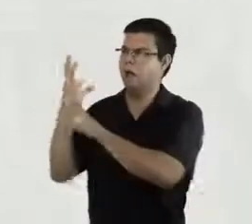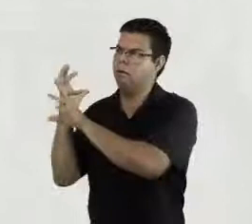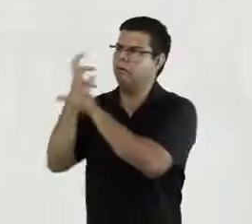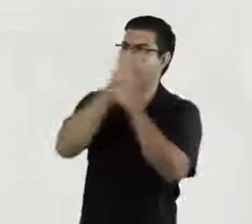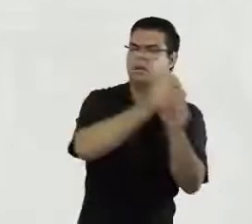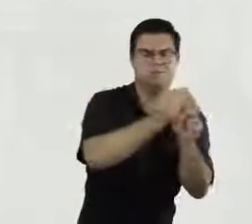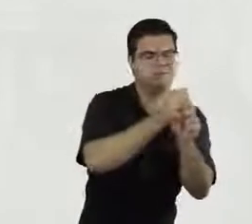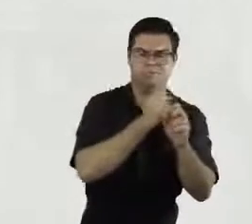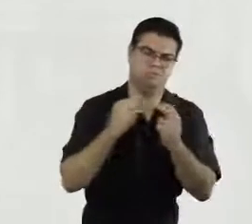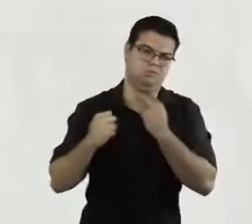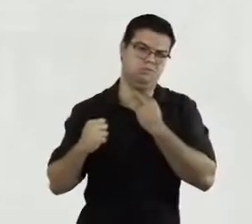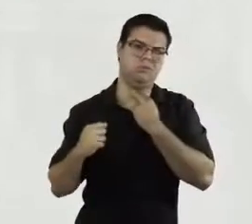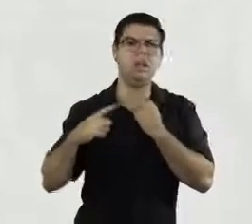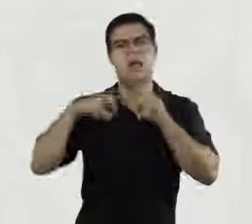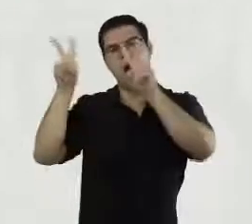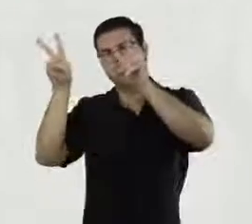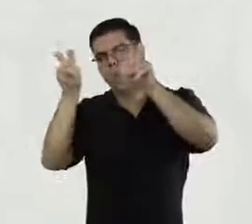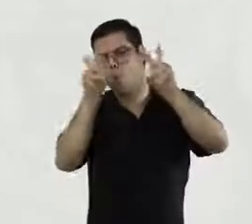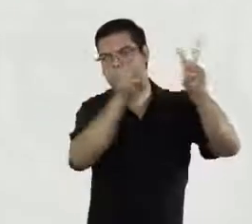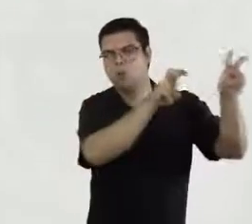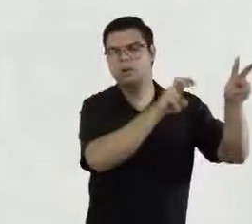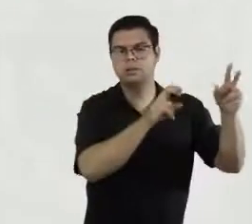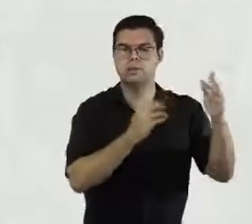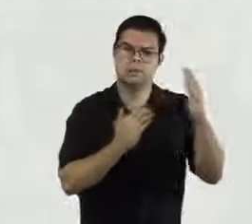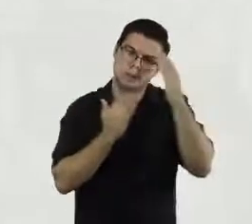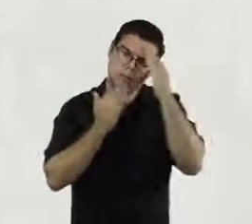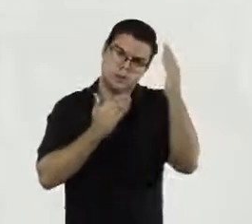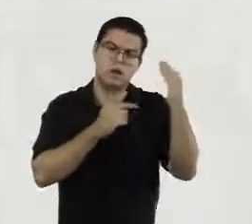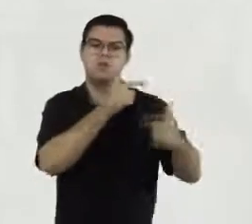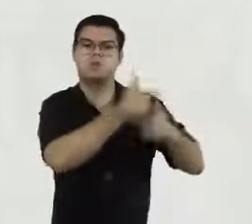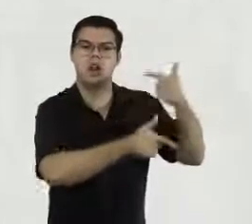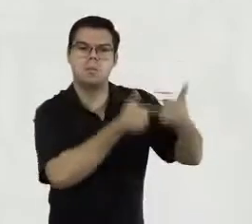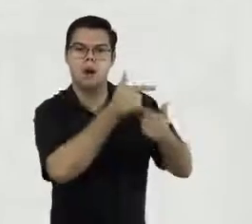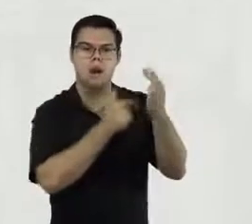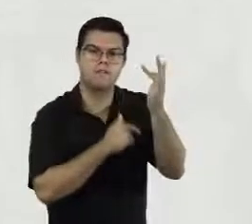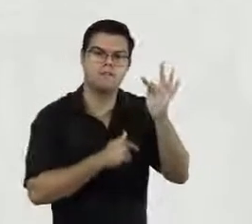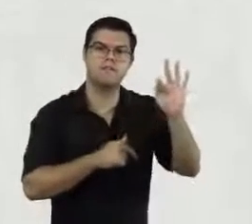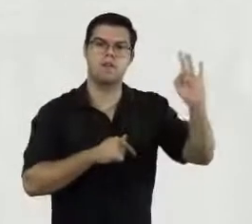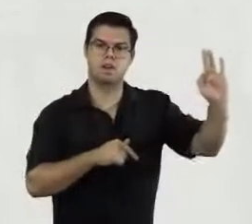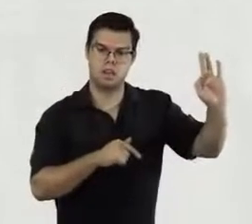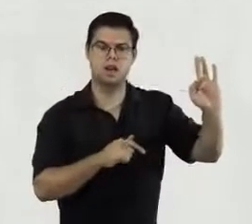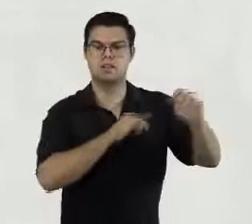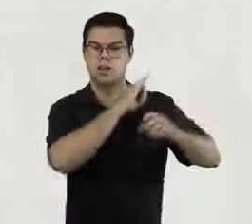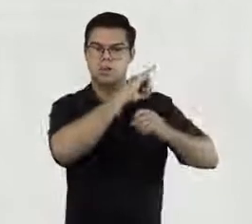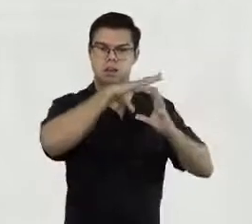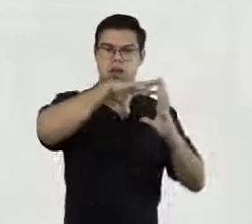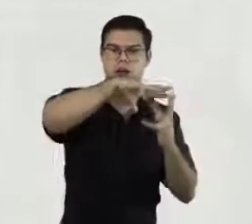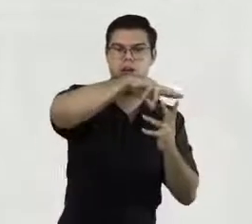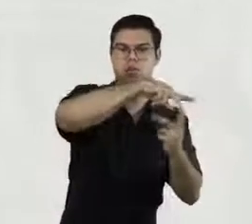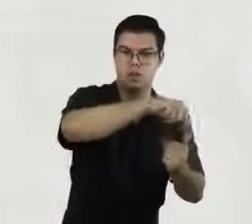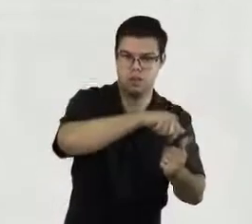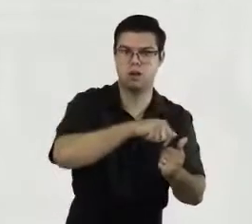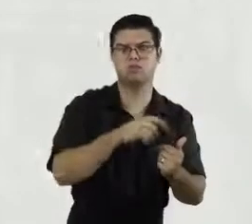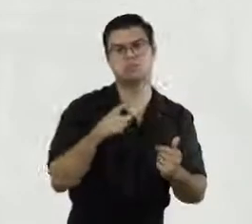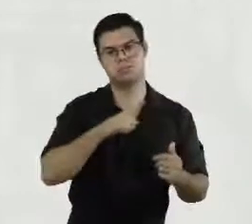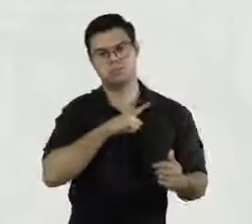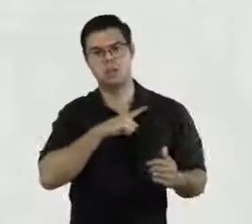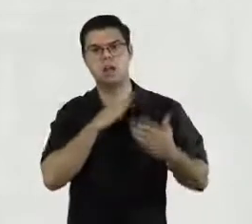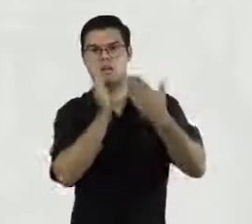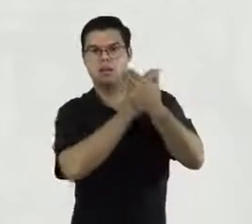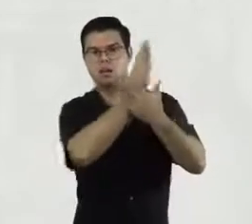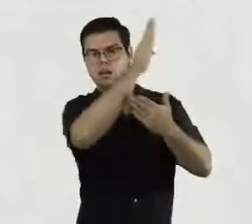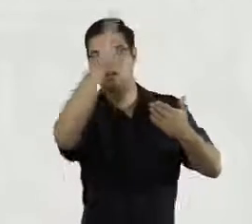todos os assuntos. Graças ao trabalho da Federação Internacional de Documentação, um número crescente de